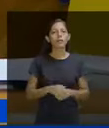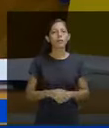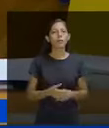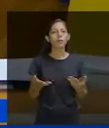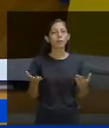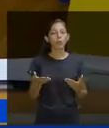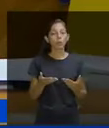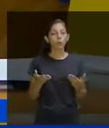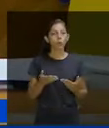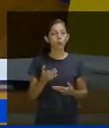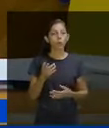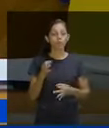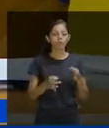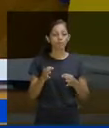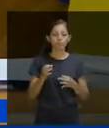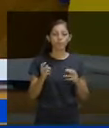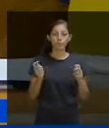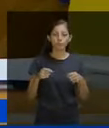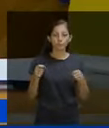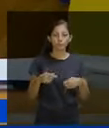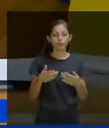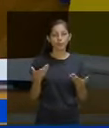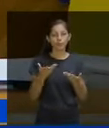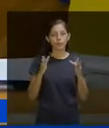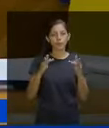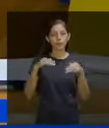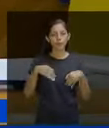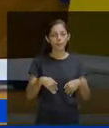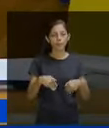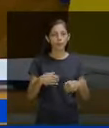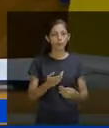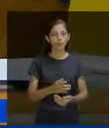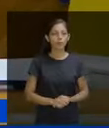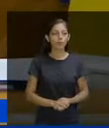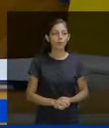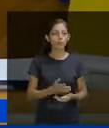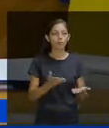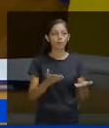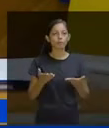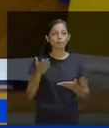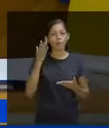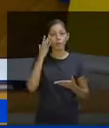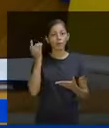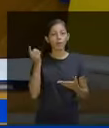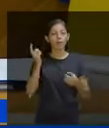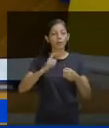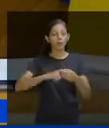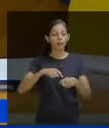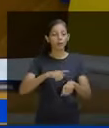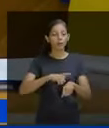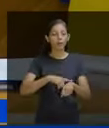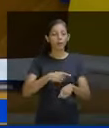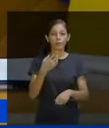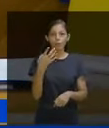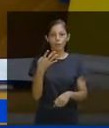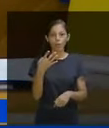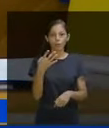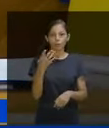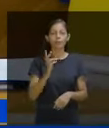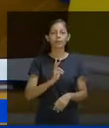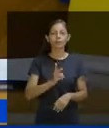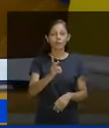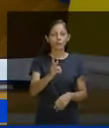essa sessão acontecer. Declaro encerrada a nossa sessão, convidando a todos amanhã às 16 horas para a